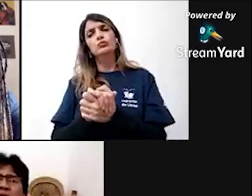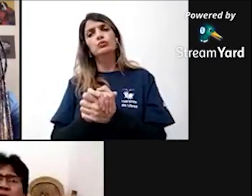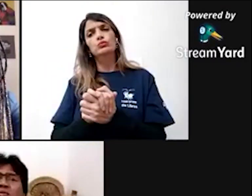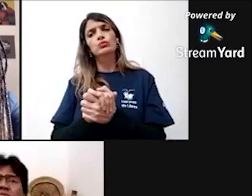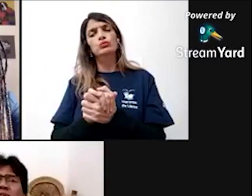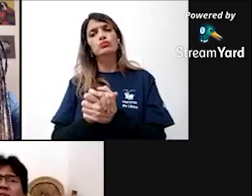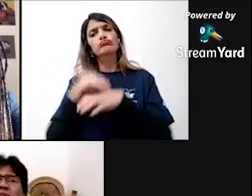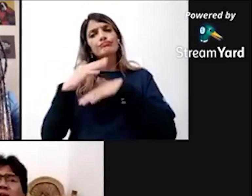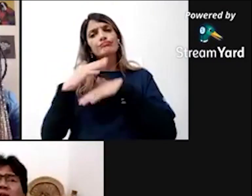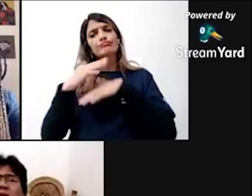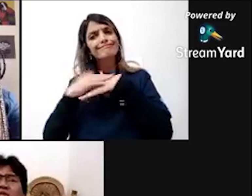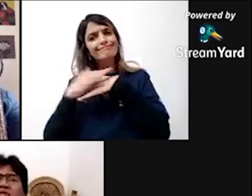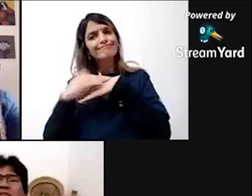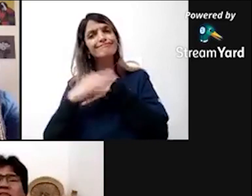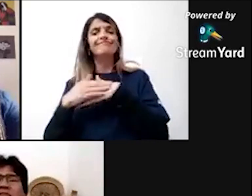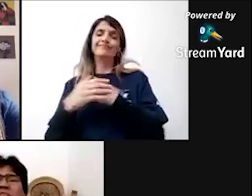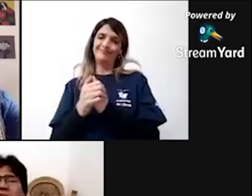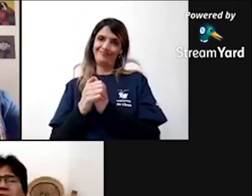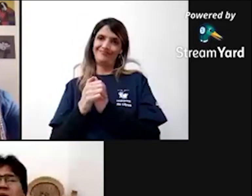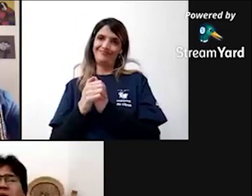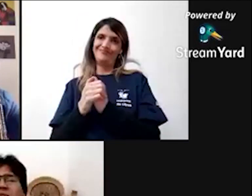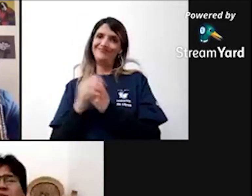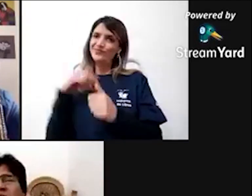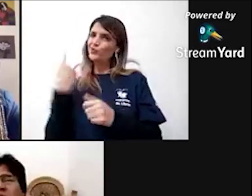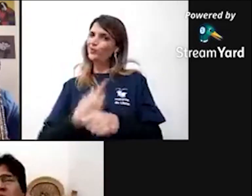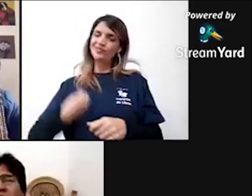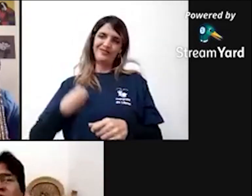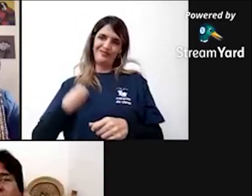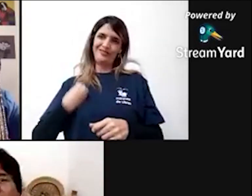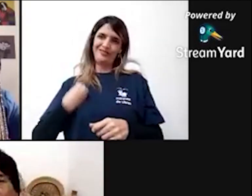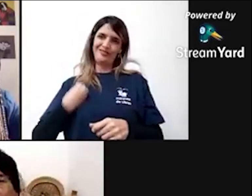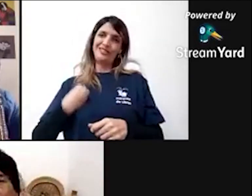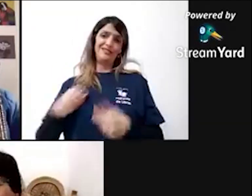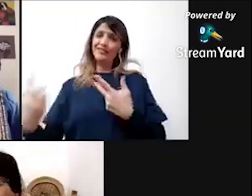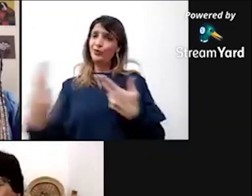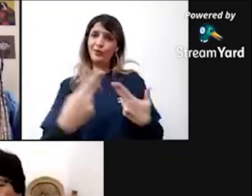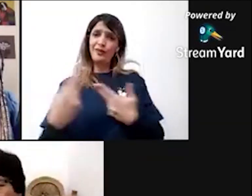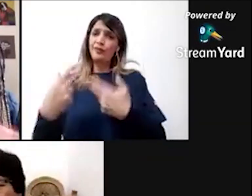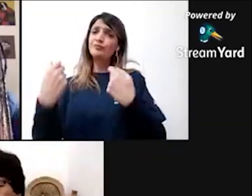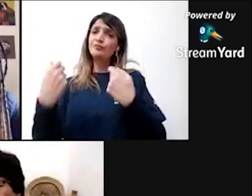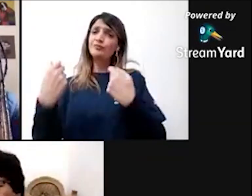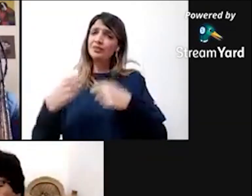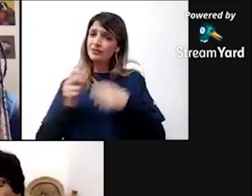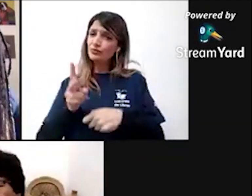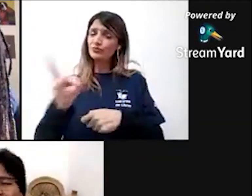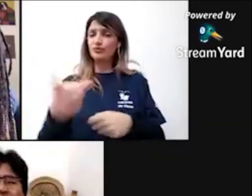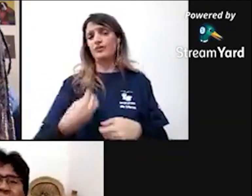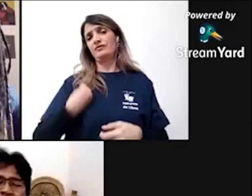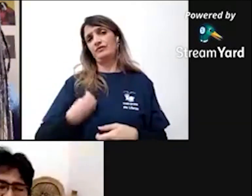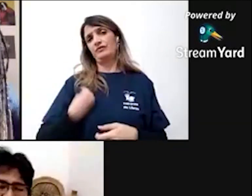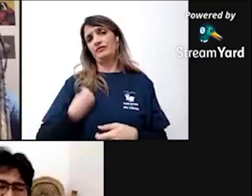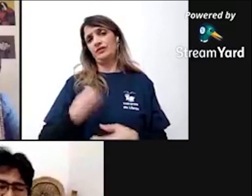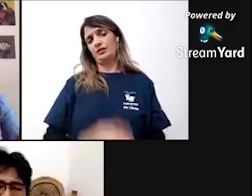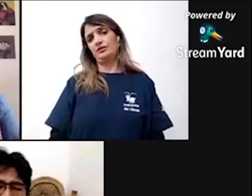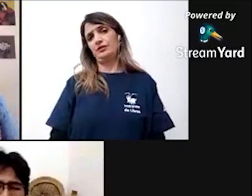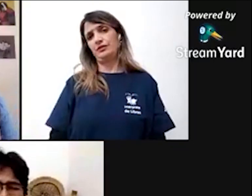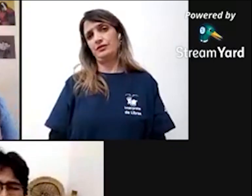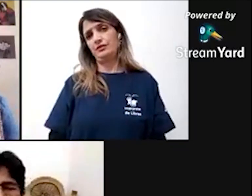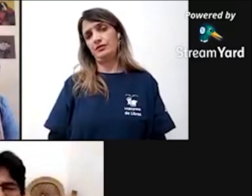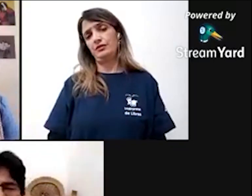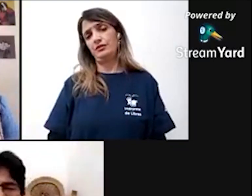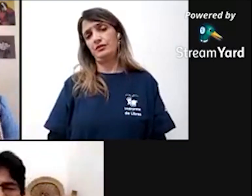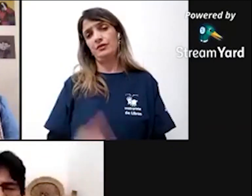com carinho. E somos vida e precisamos viver. Uma coisa que eu ouvia lá em Roraima de uma